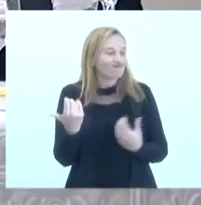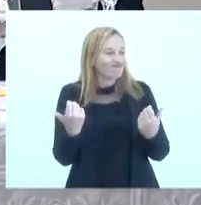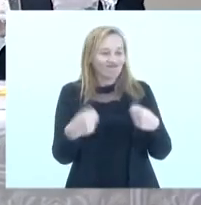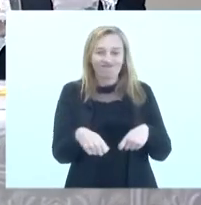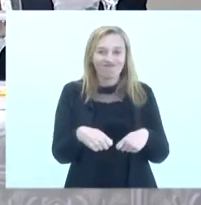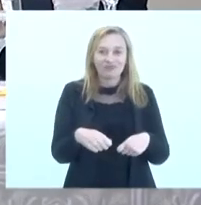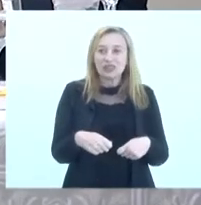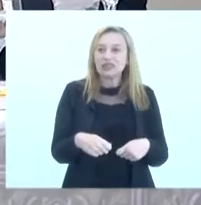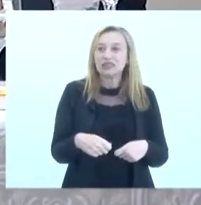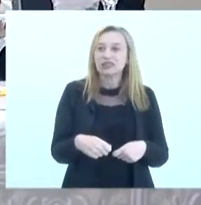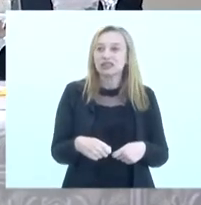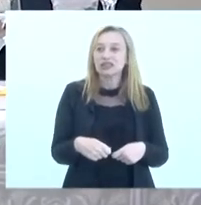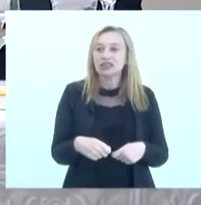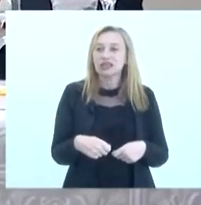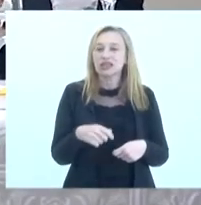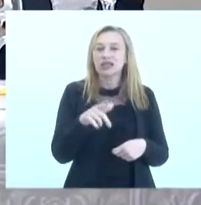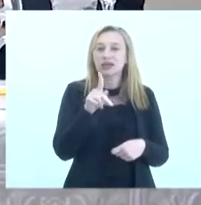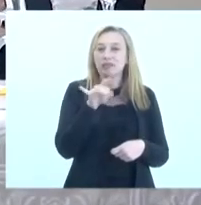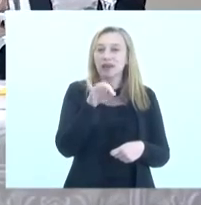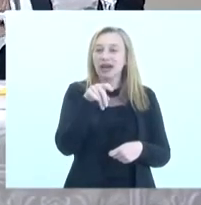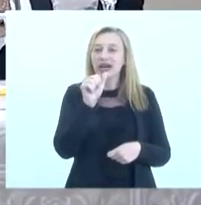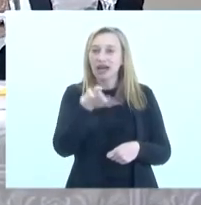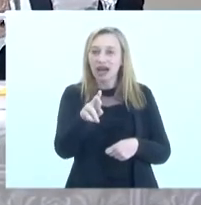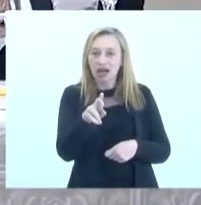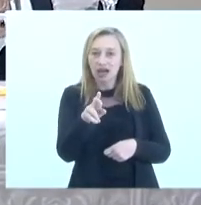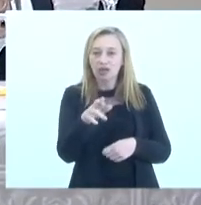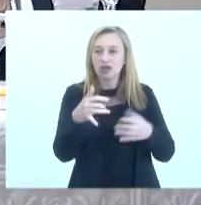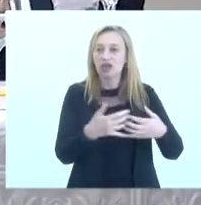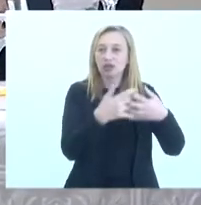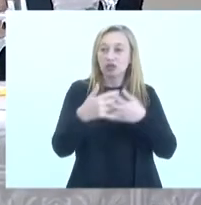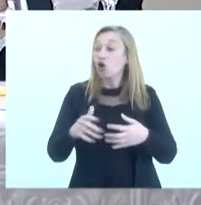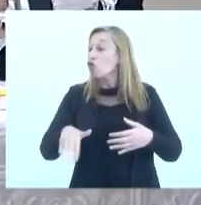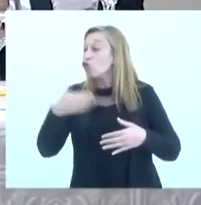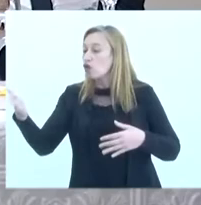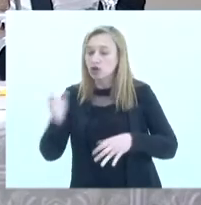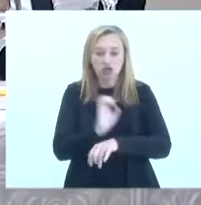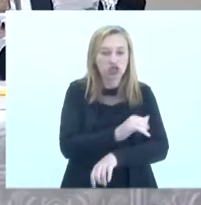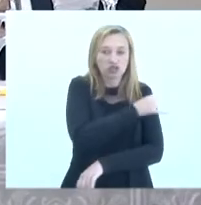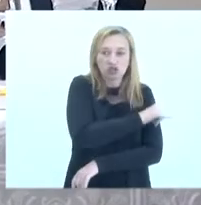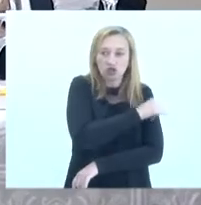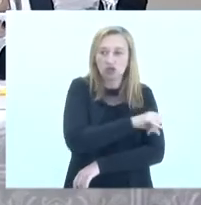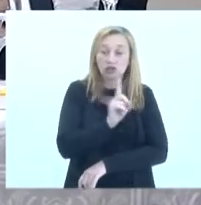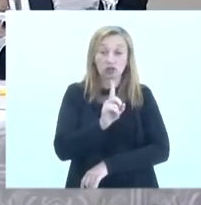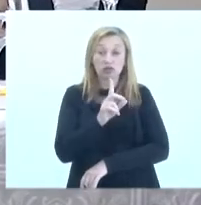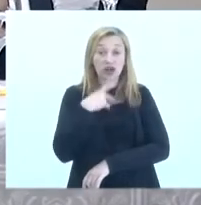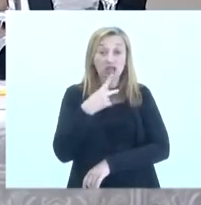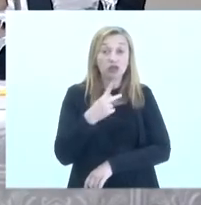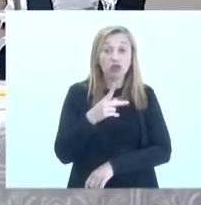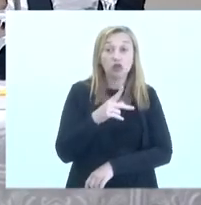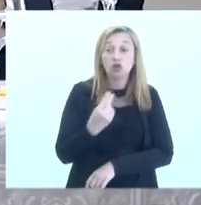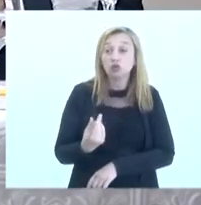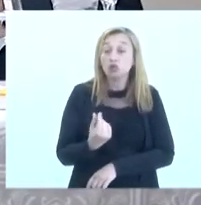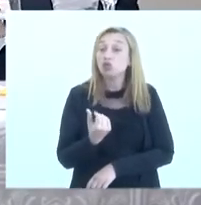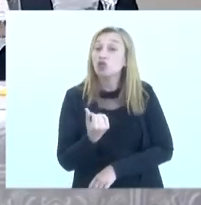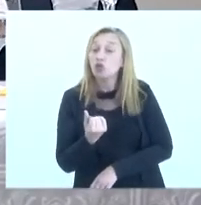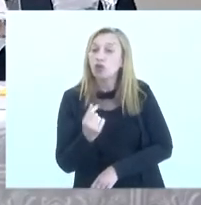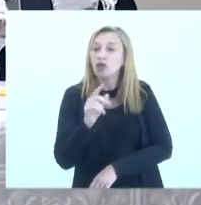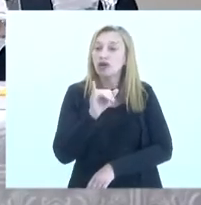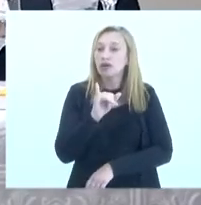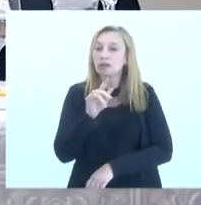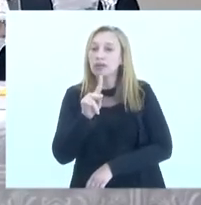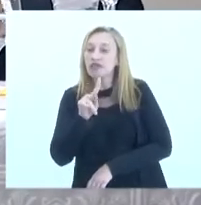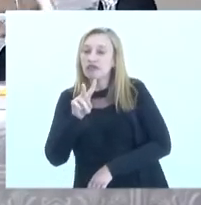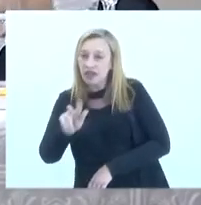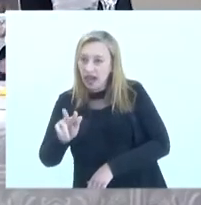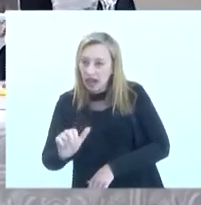você emplacar o caminhão fora do Estado do Rio de Janeiro. Logicamente, não estamos falando do valor do IPVA. Estamos falando da exigência da vistoria,